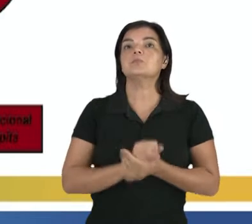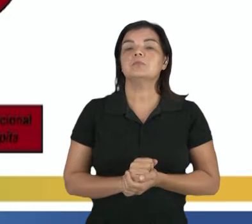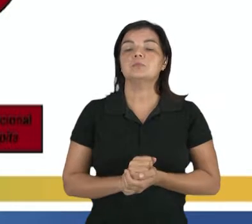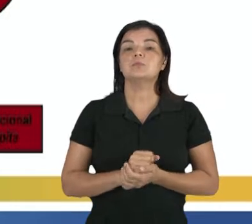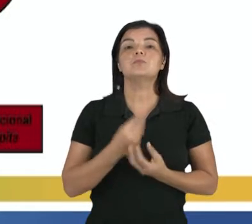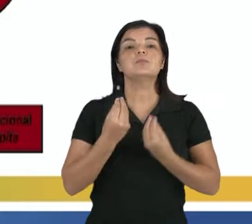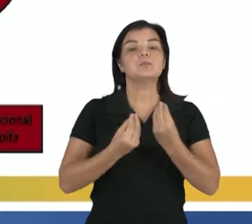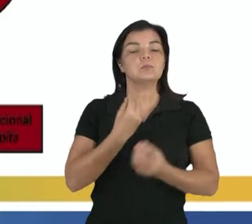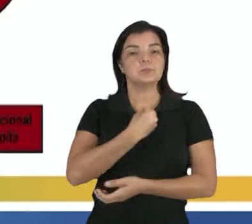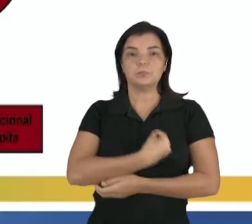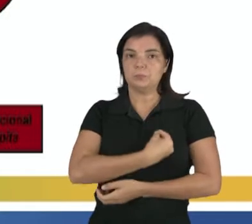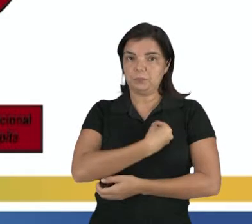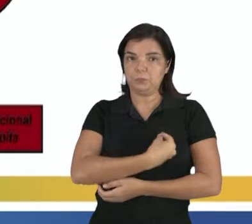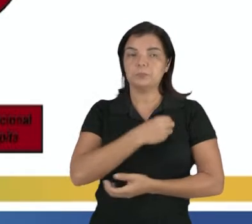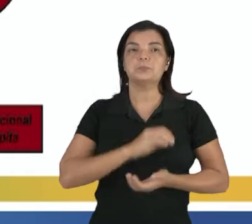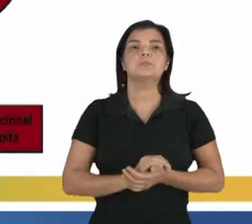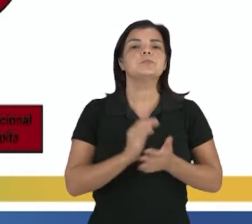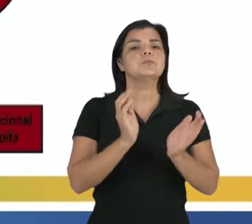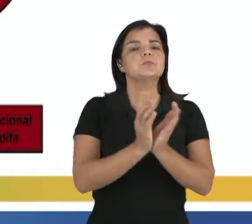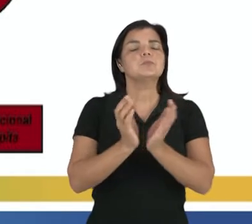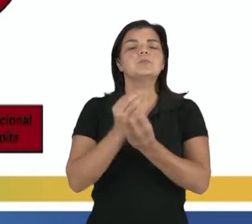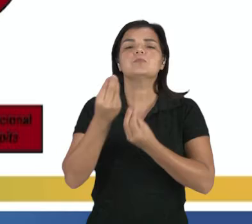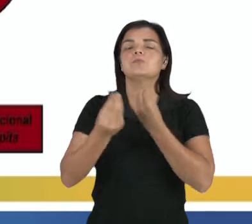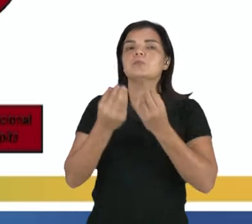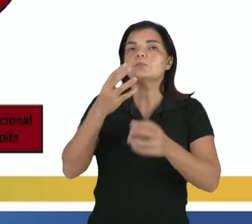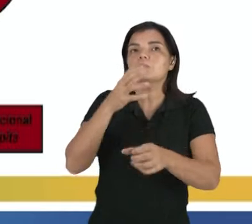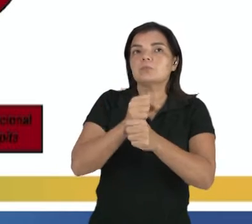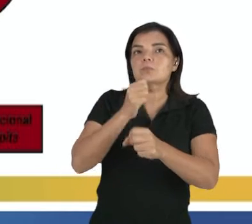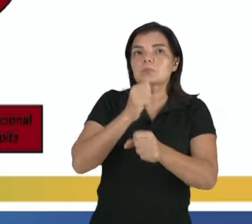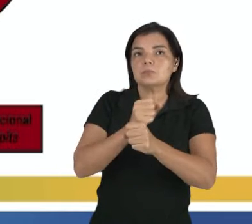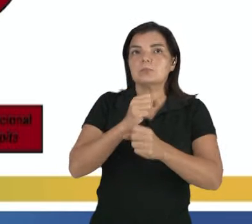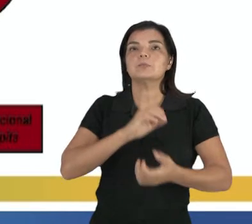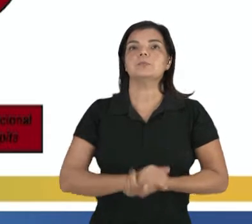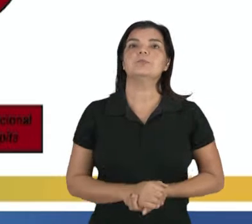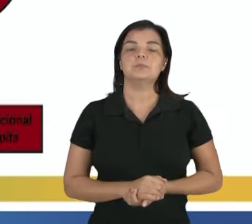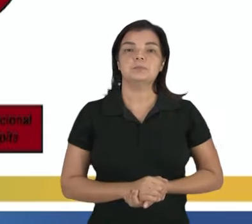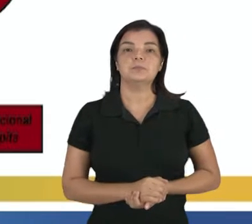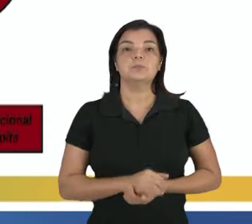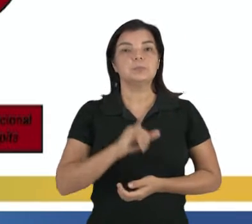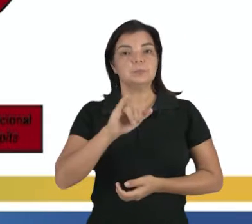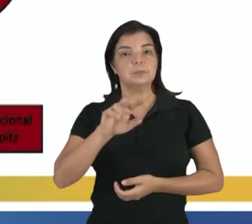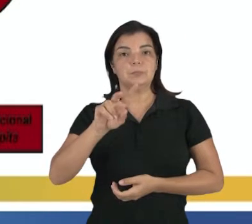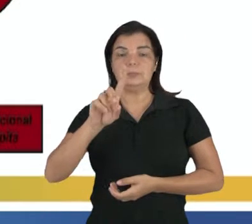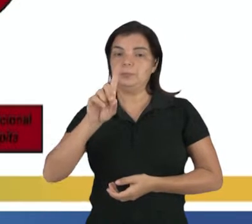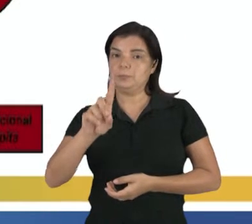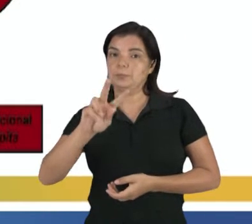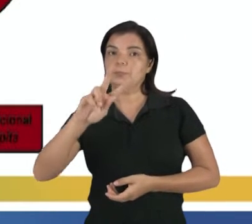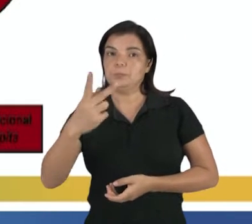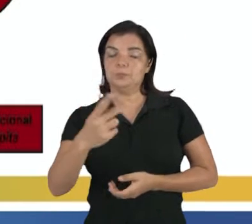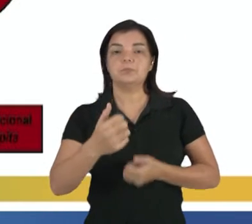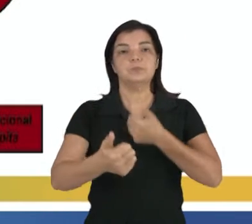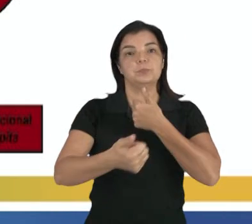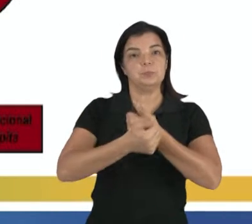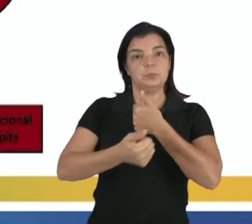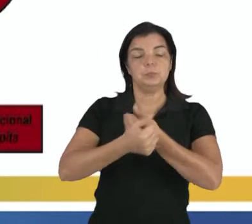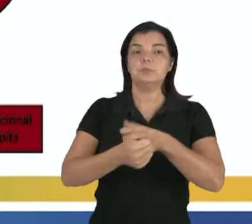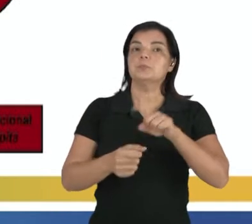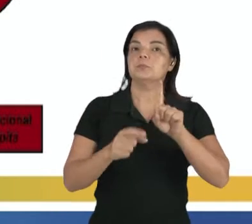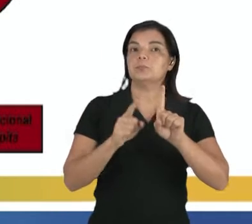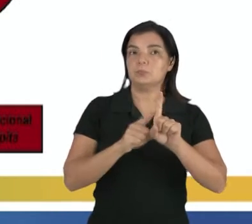os padrões de vida. Então, como que a gente calcula como que é calculado o IDH? Quanto mais próximo de